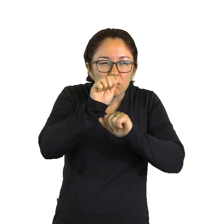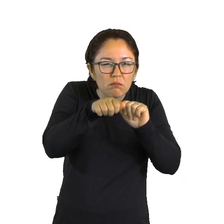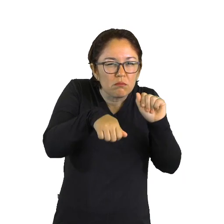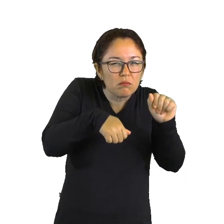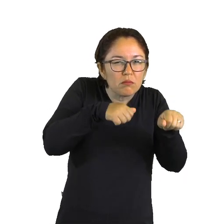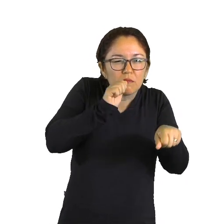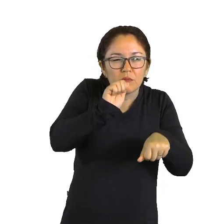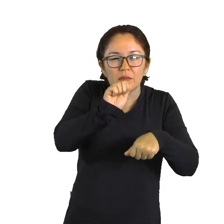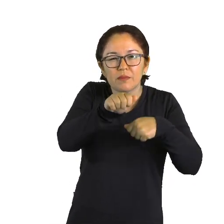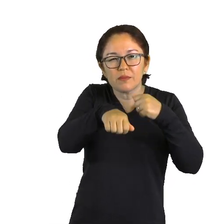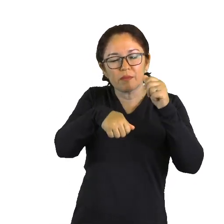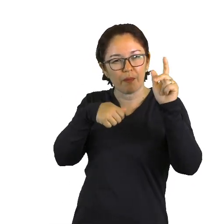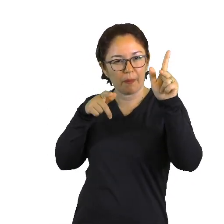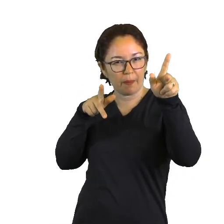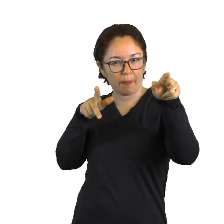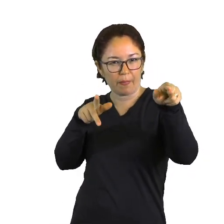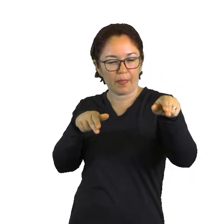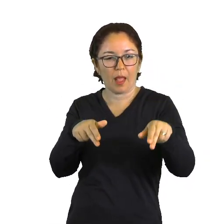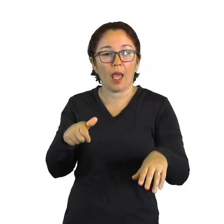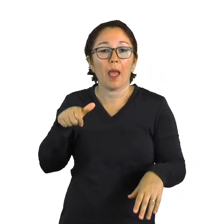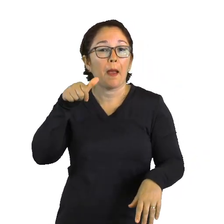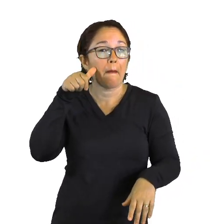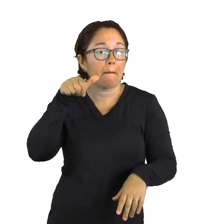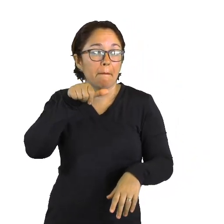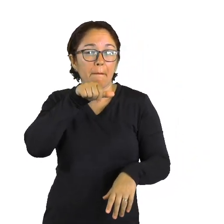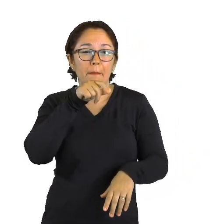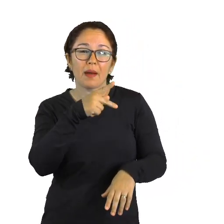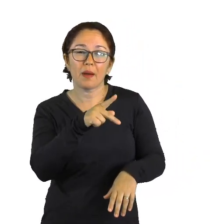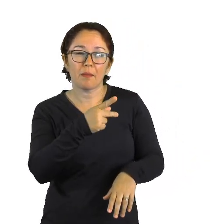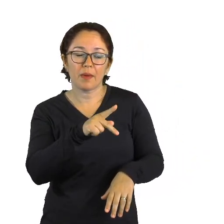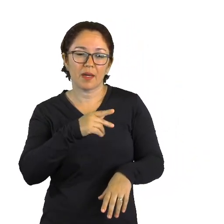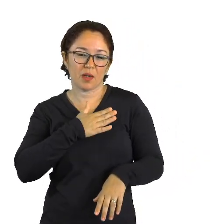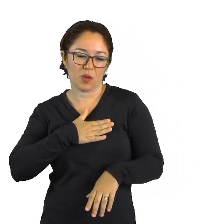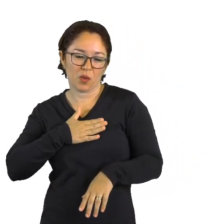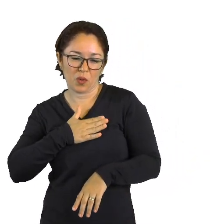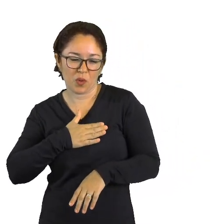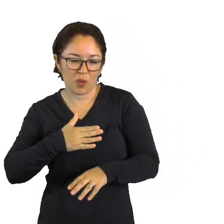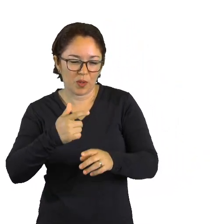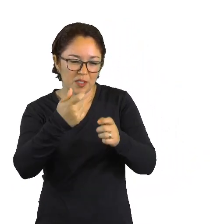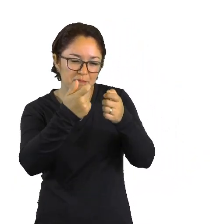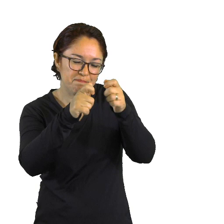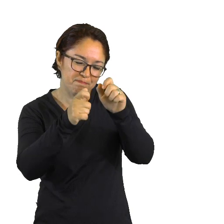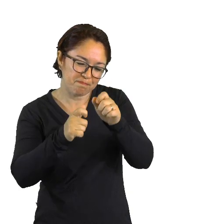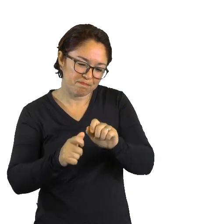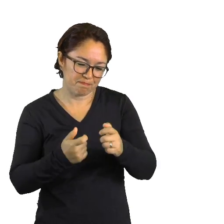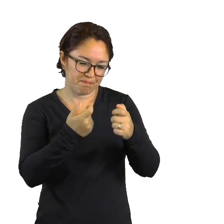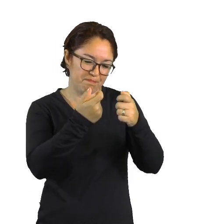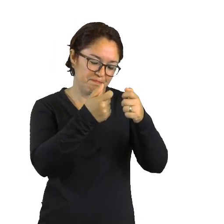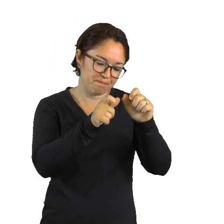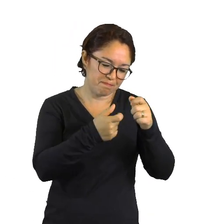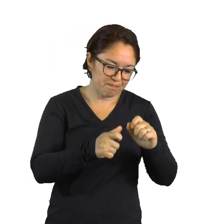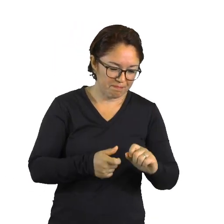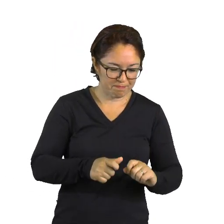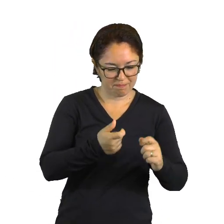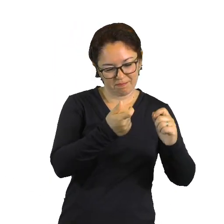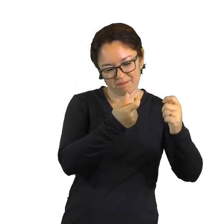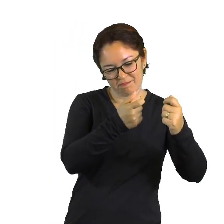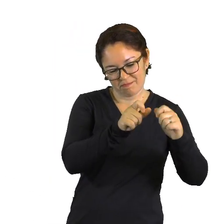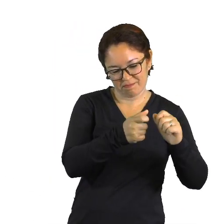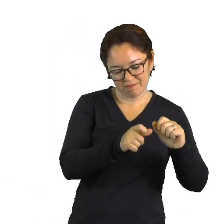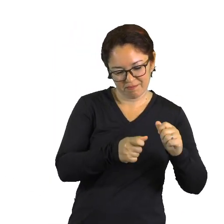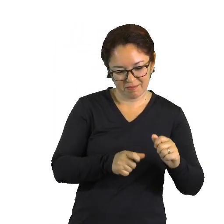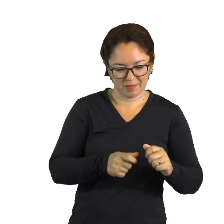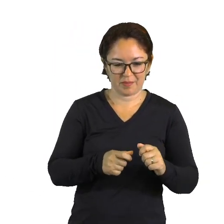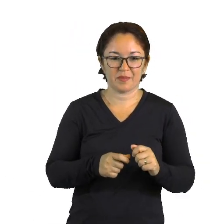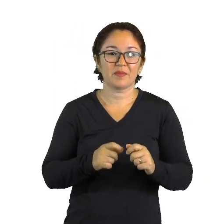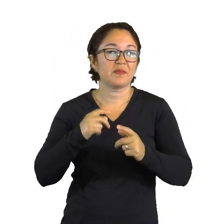Ainda por cima, a mãe gostava de fazer trancinhas no cabelo dela e enfeitar com um laço